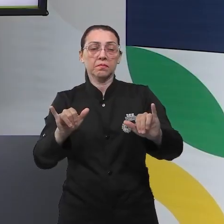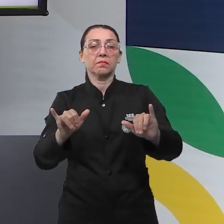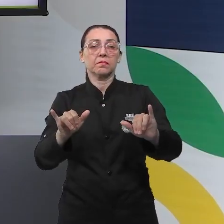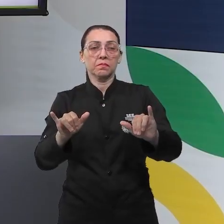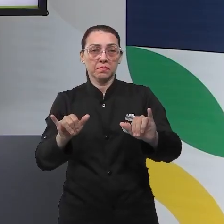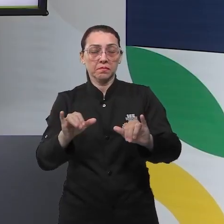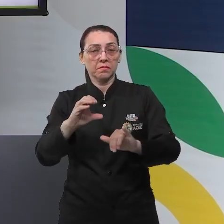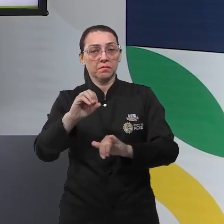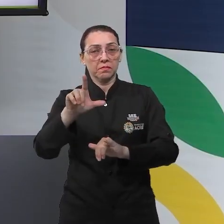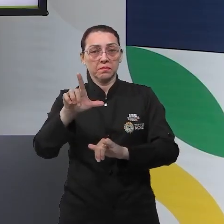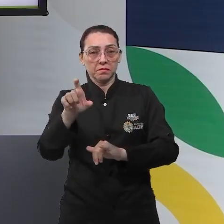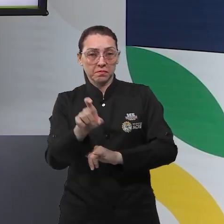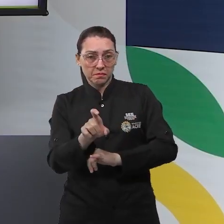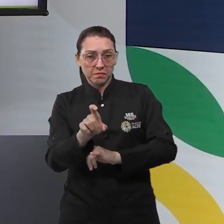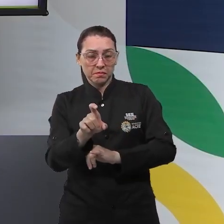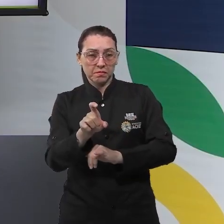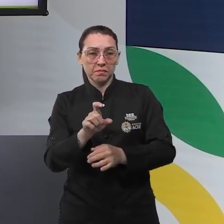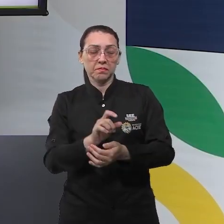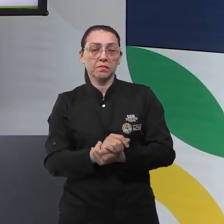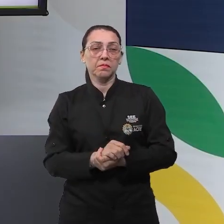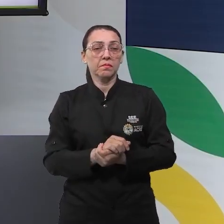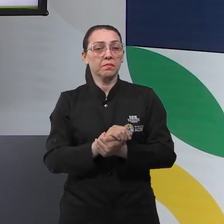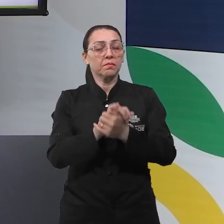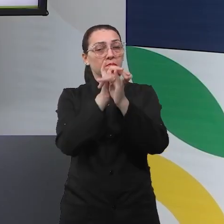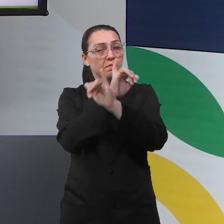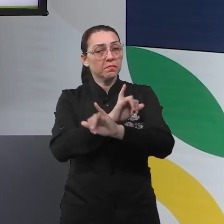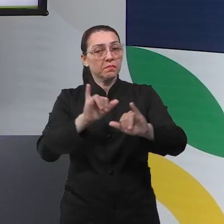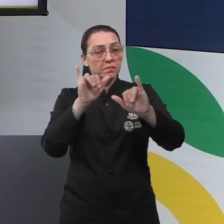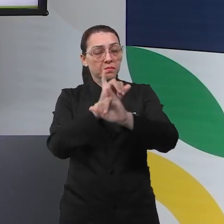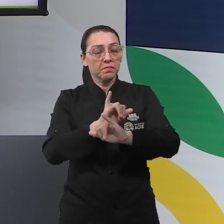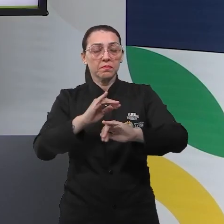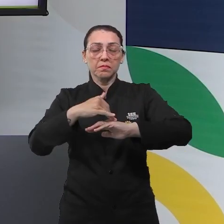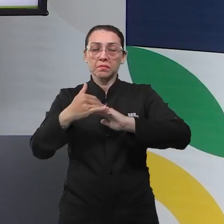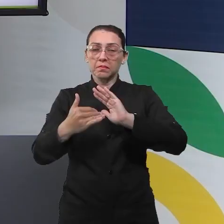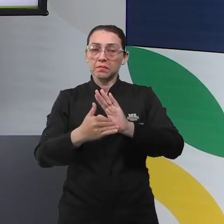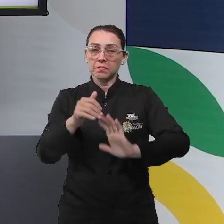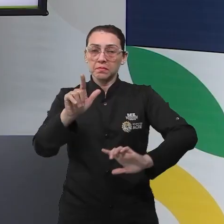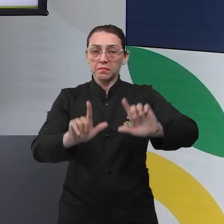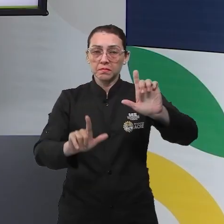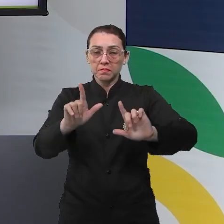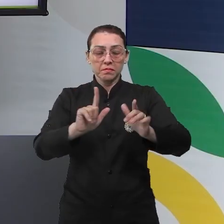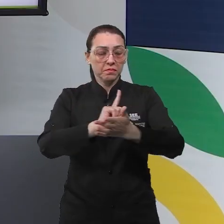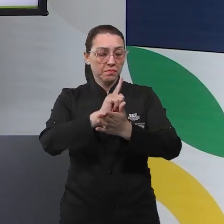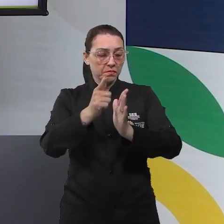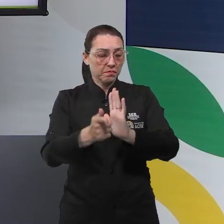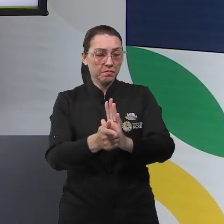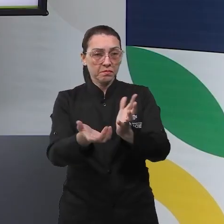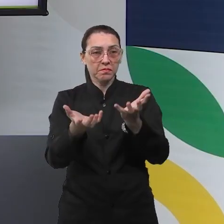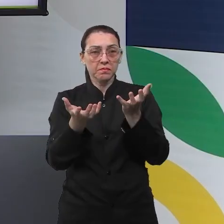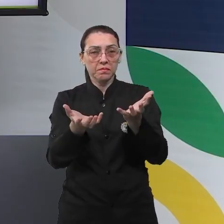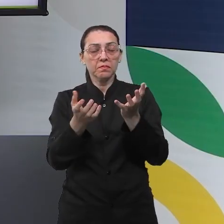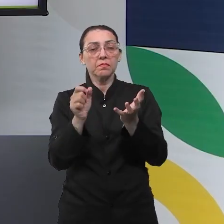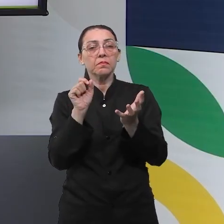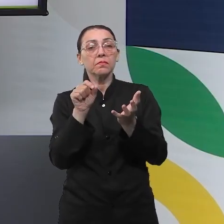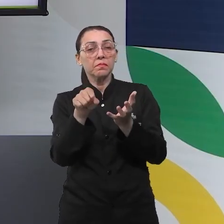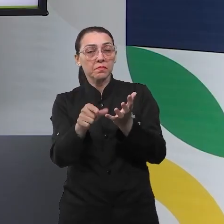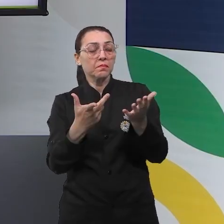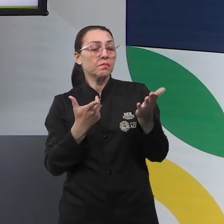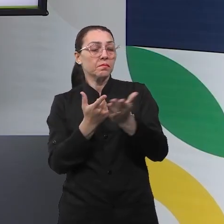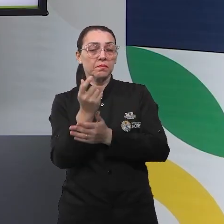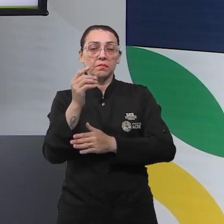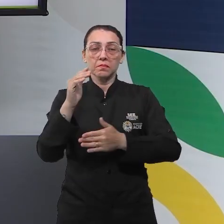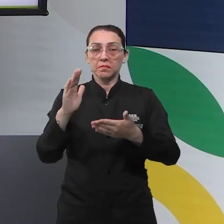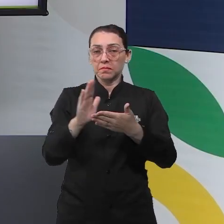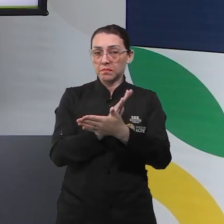da LX, essas propagandas, todos esses gêneros, eles querem o quê? Convencer você de uma